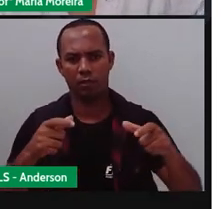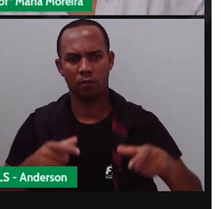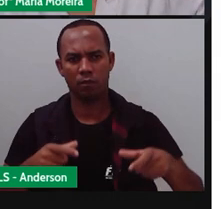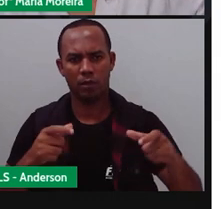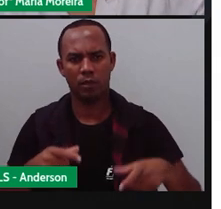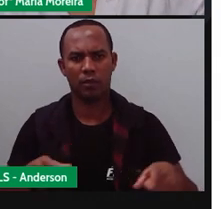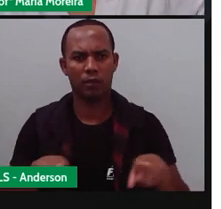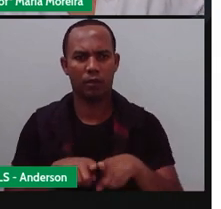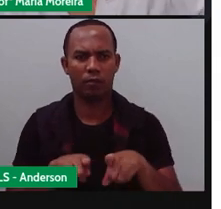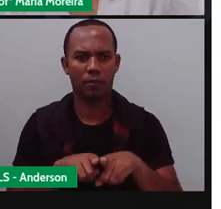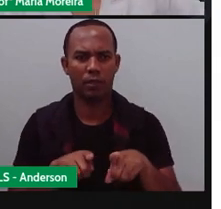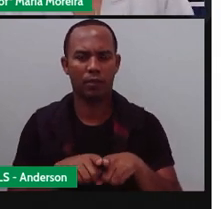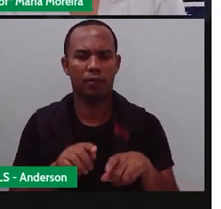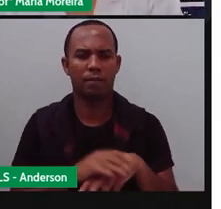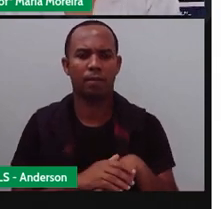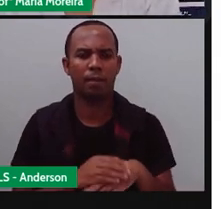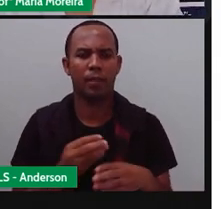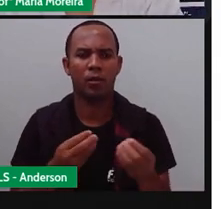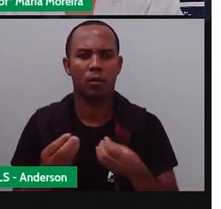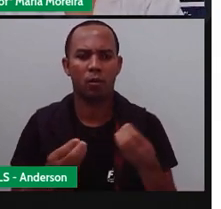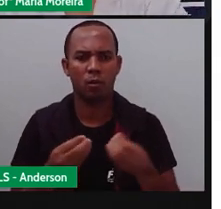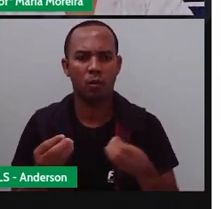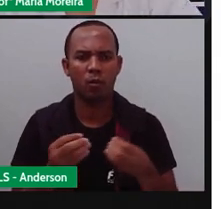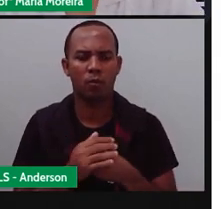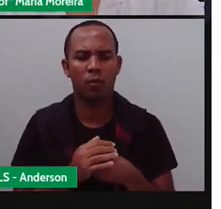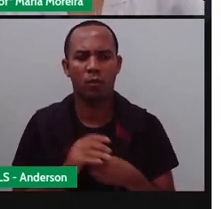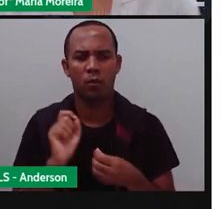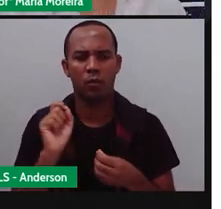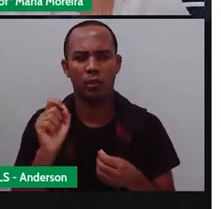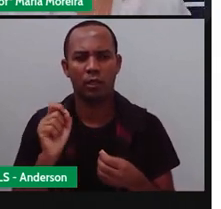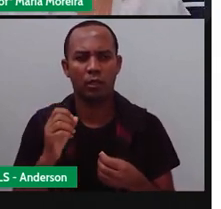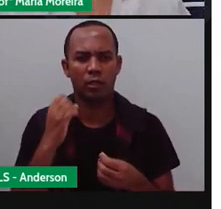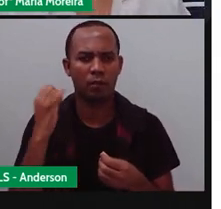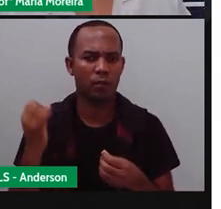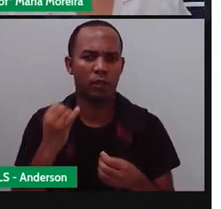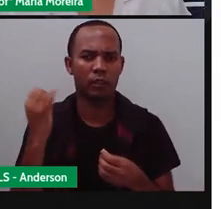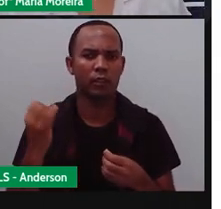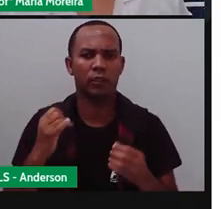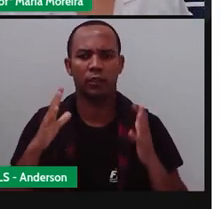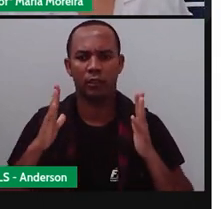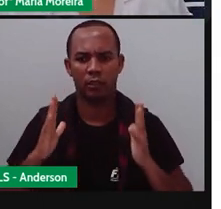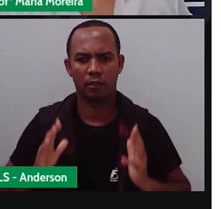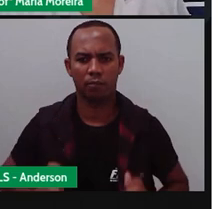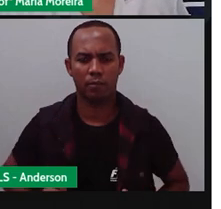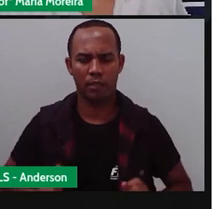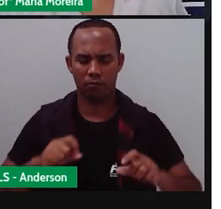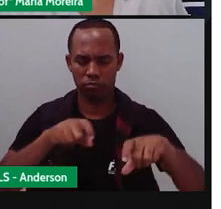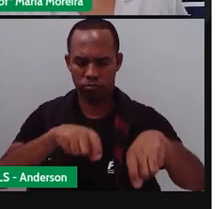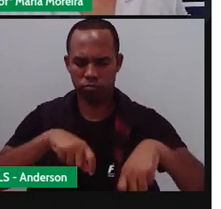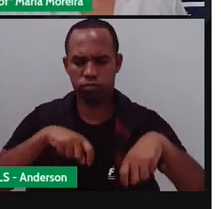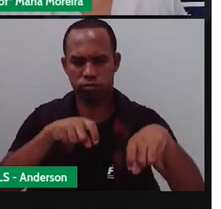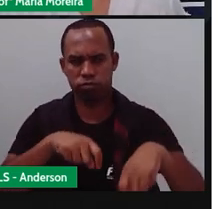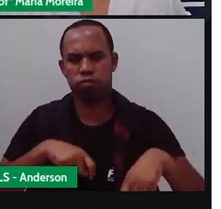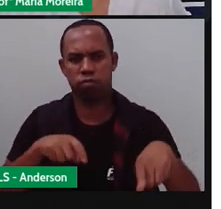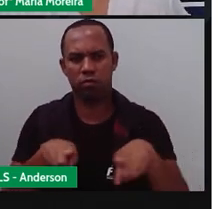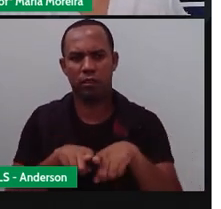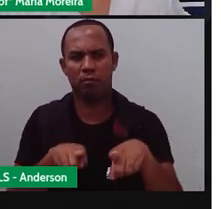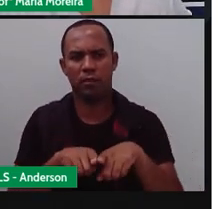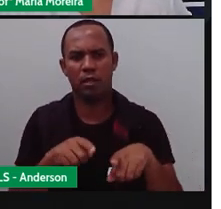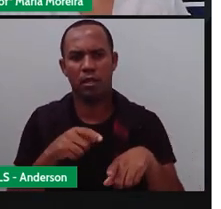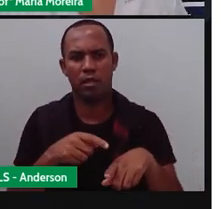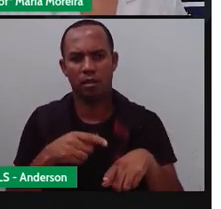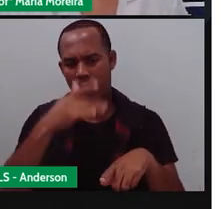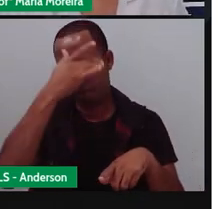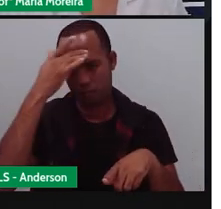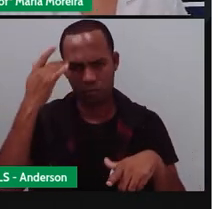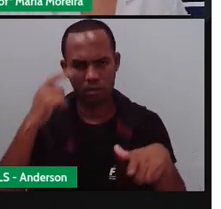aí o pelo pelo pelo período de foi necessário você limpar as roças Oi e aí se contrata trabalhadores